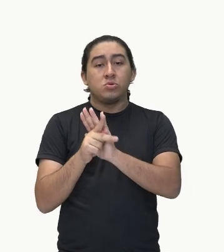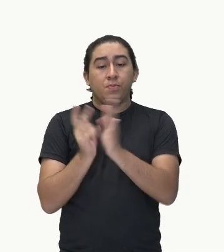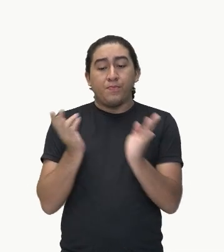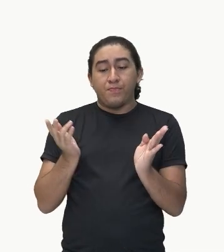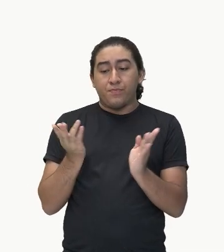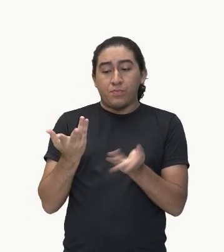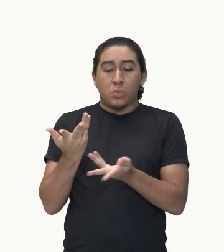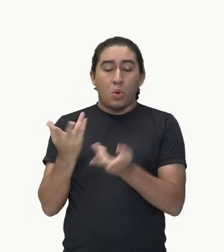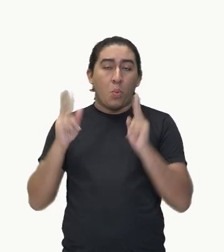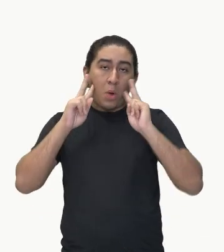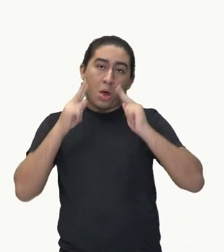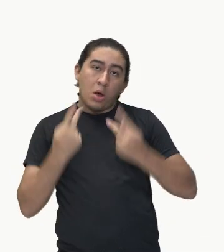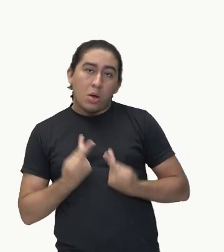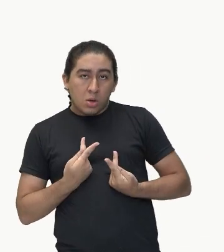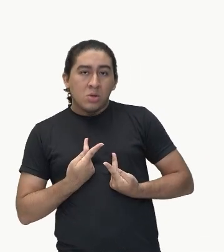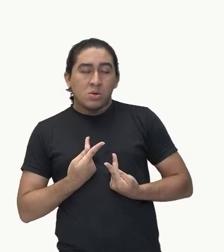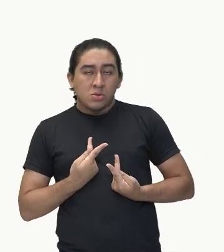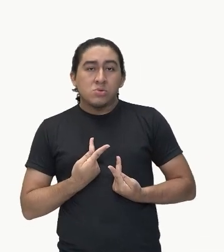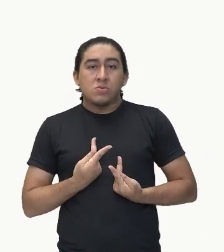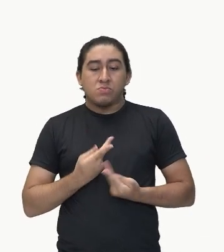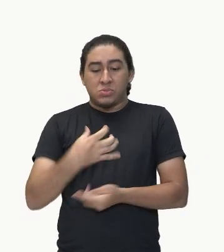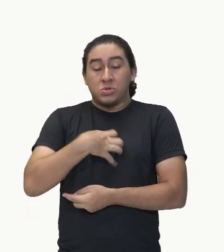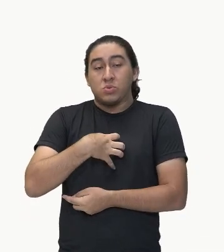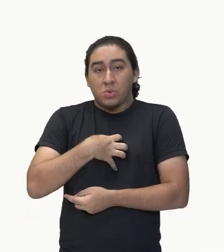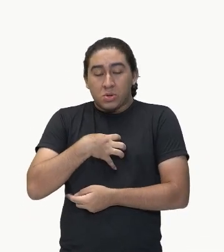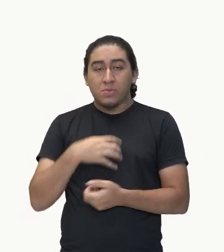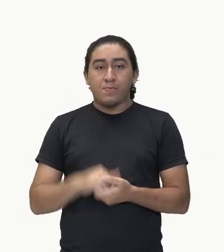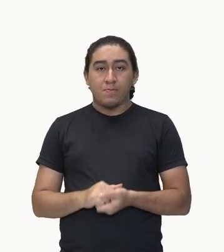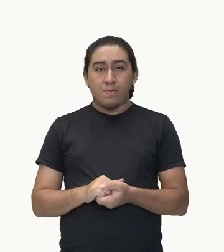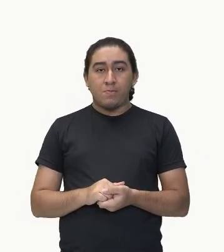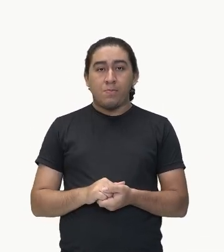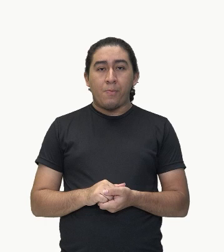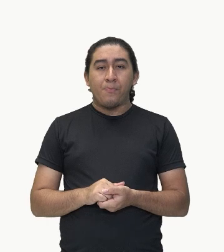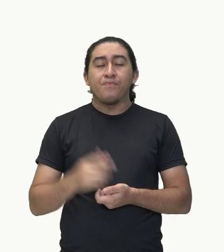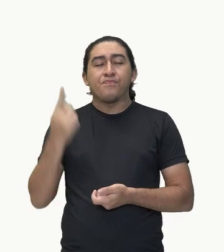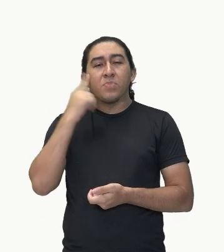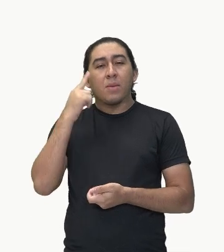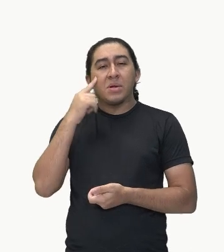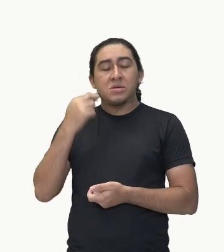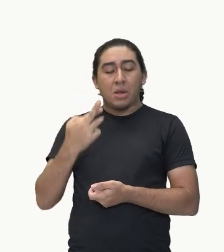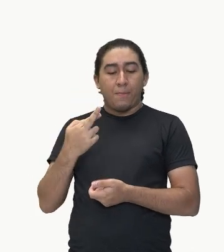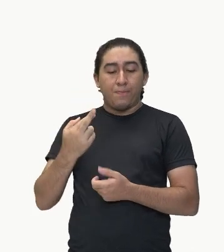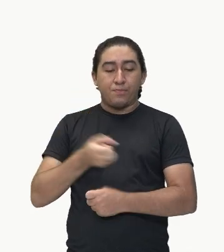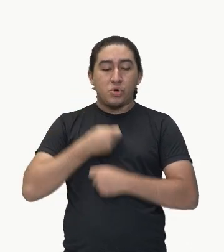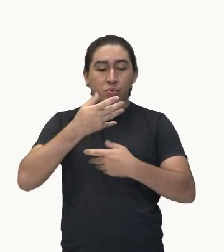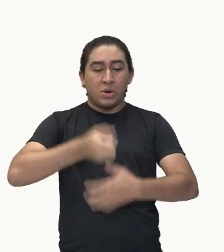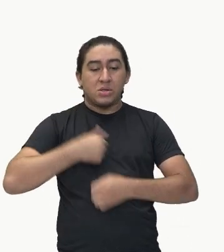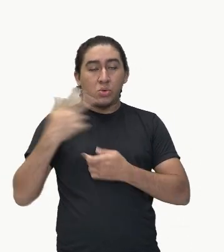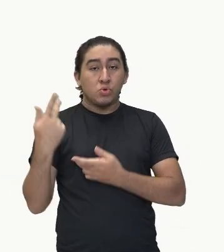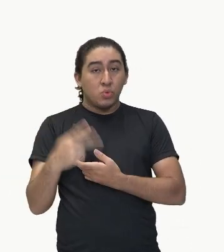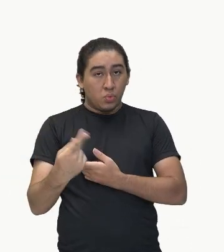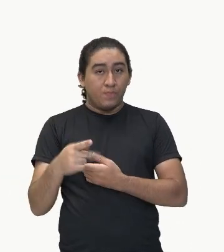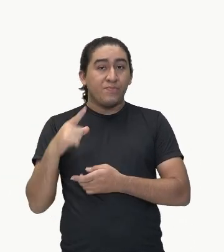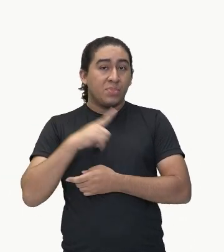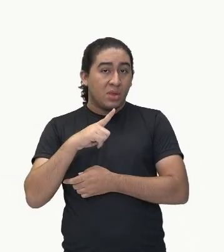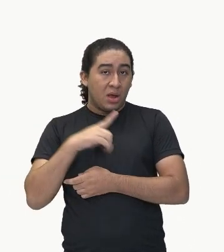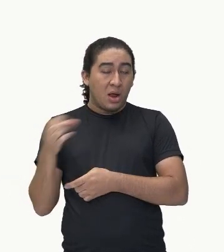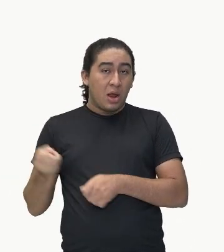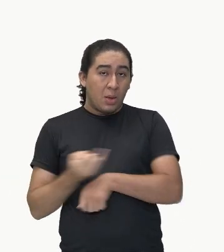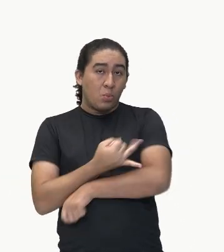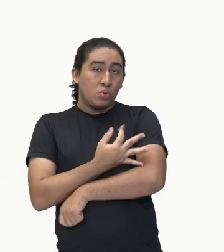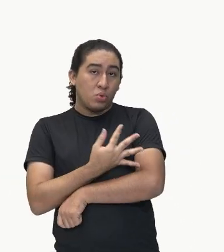do ponto de vista lírico, este poeta vai conseguir trazer e expressar nos seus escritos todas